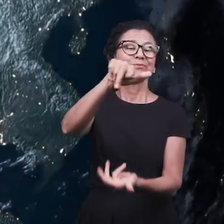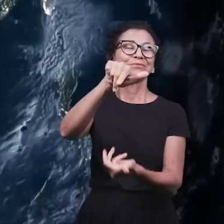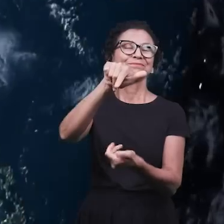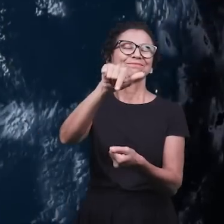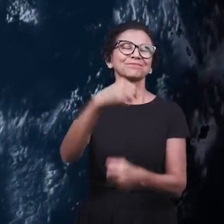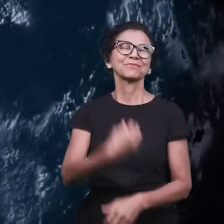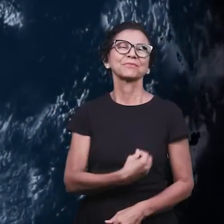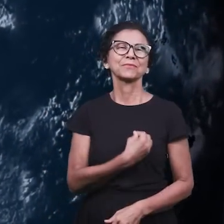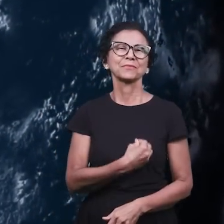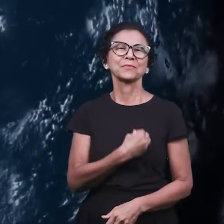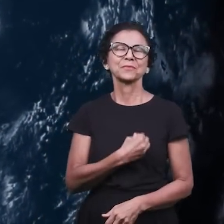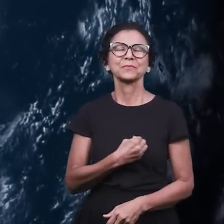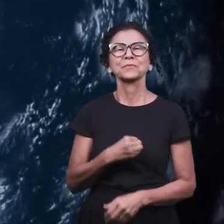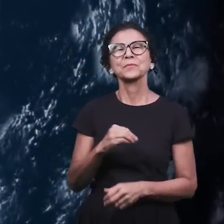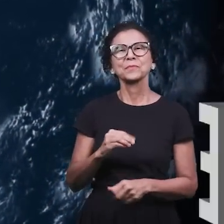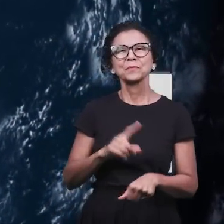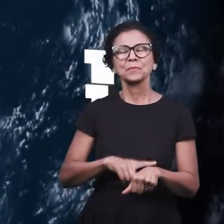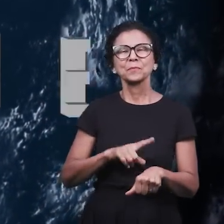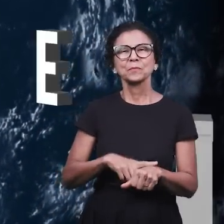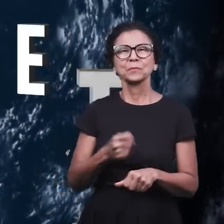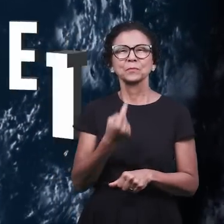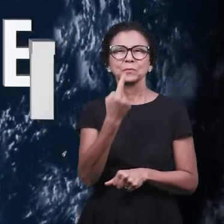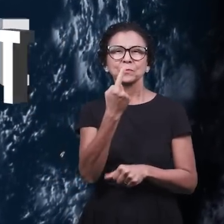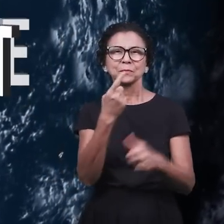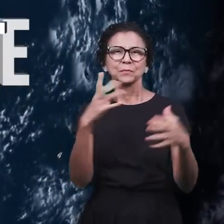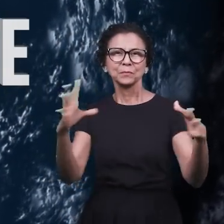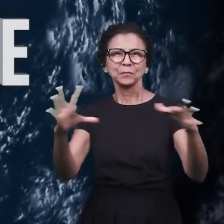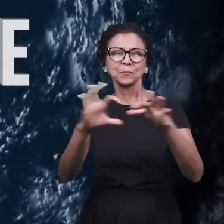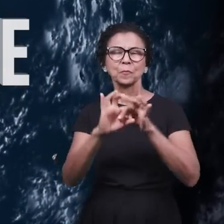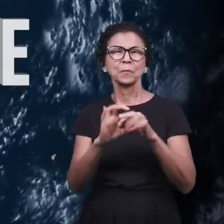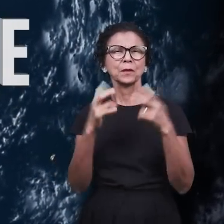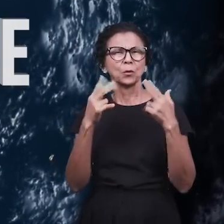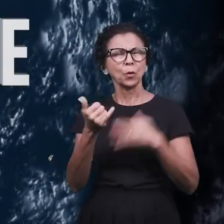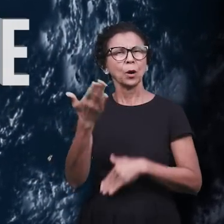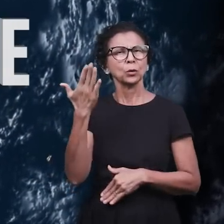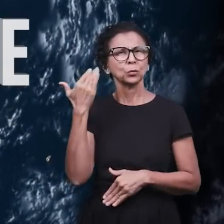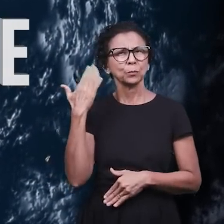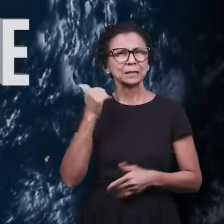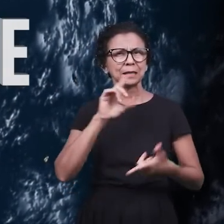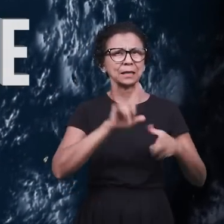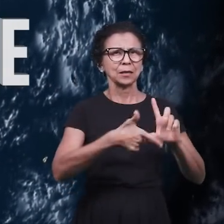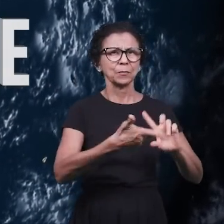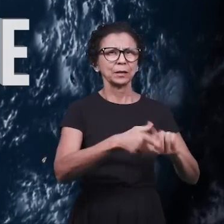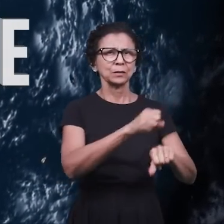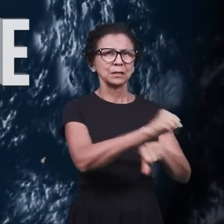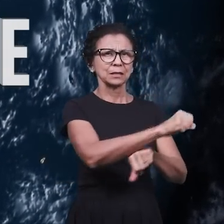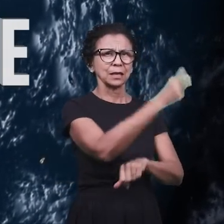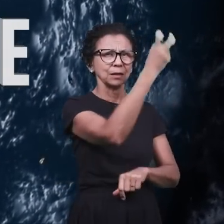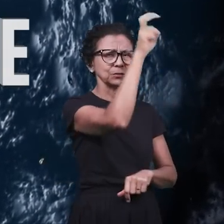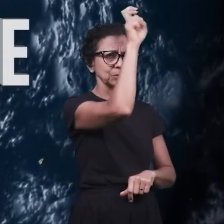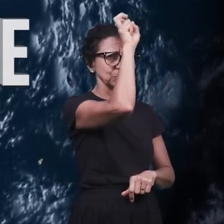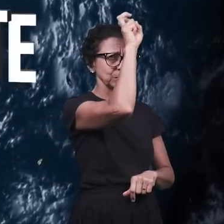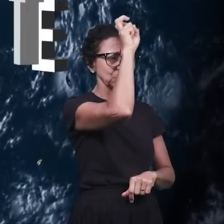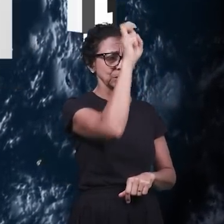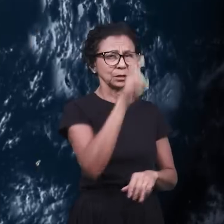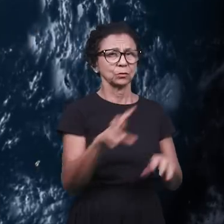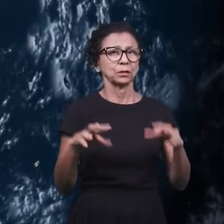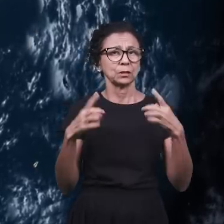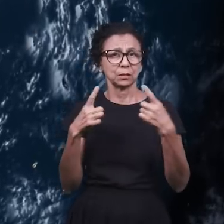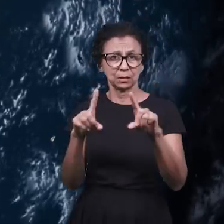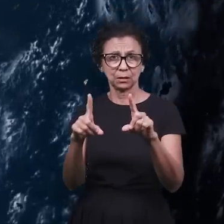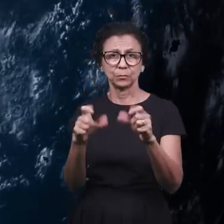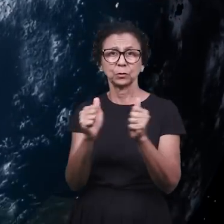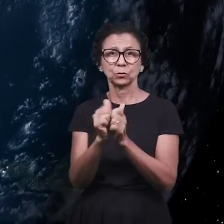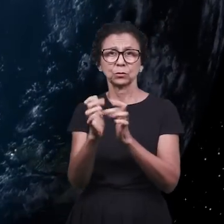planeta vivem um momento de unidade e comunhão, como viveram os hebreus na saída do Egito e os discípulos com o